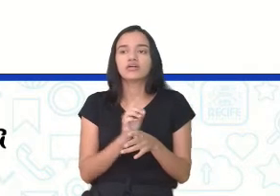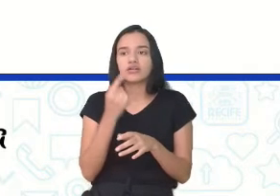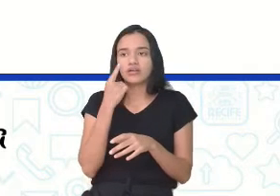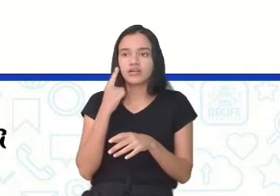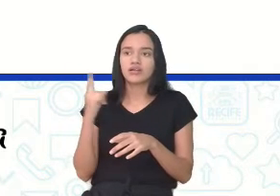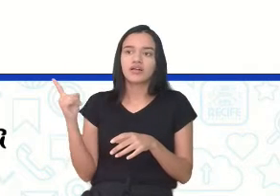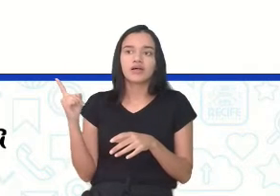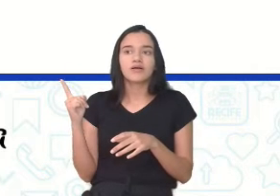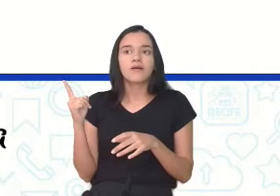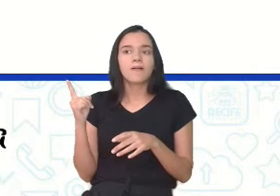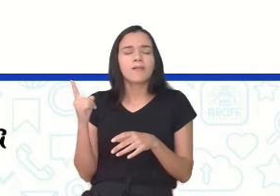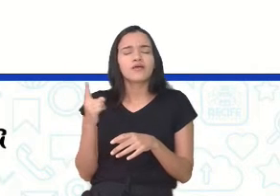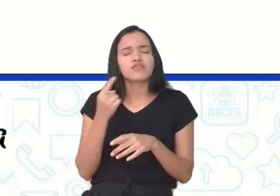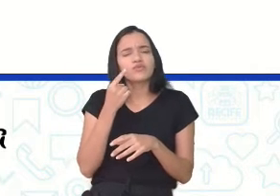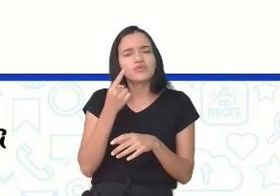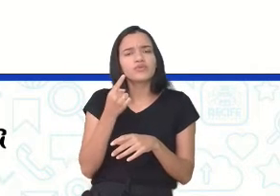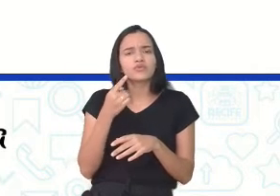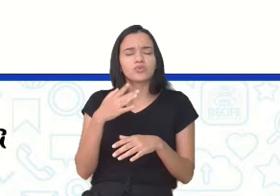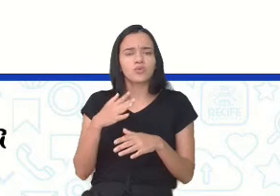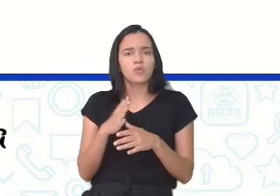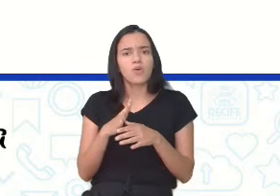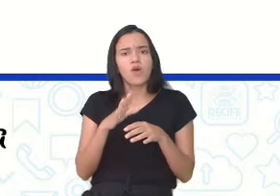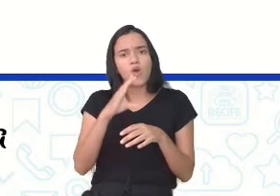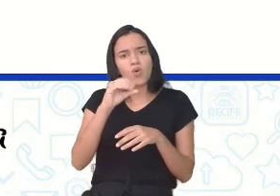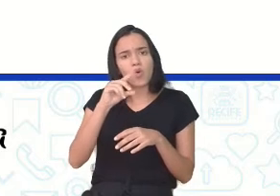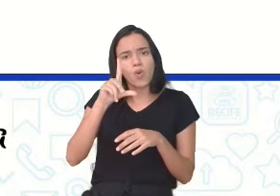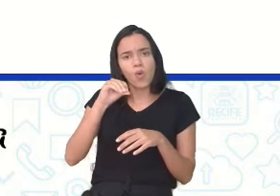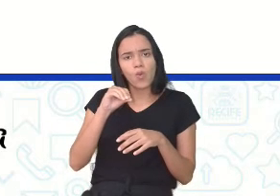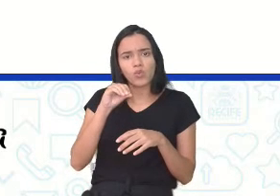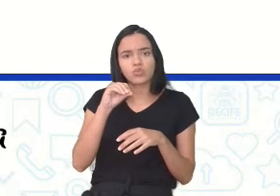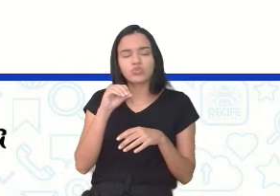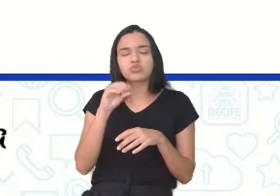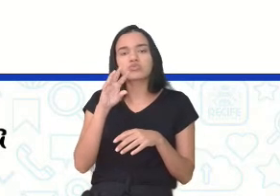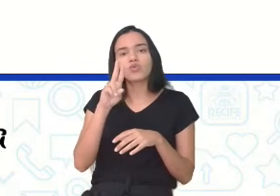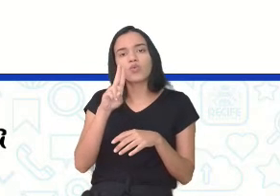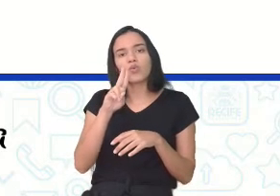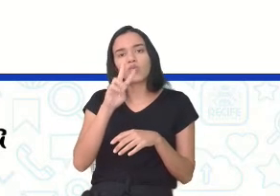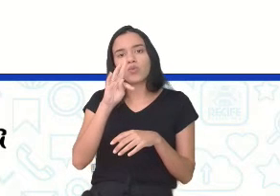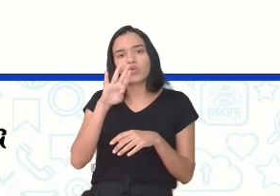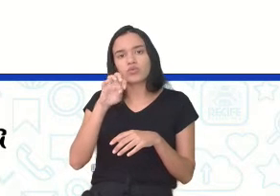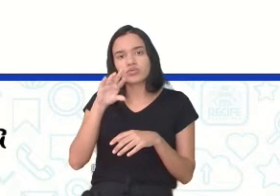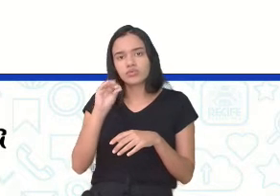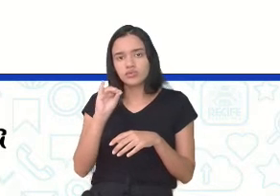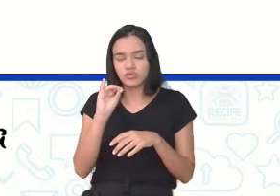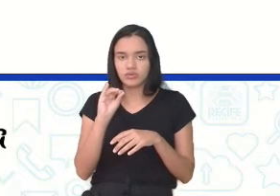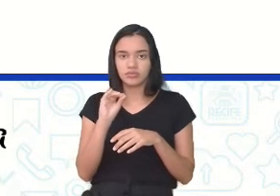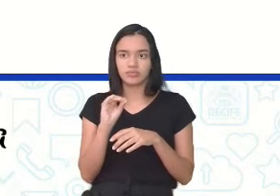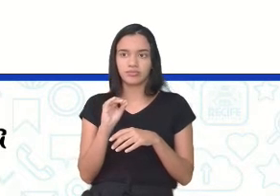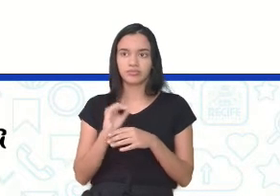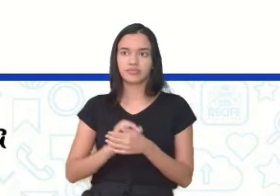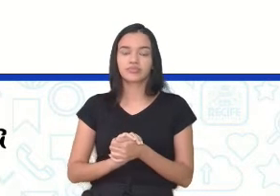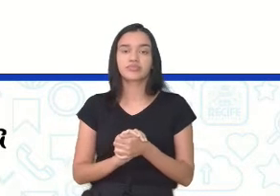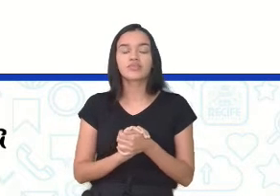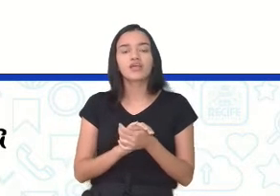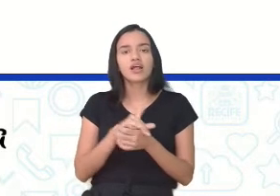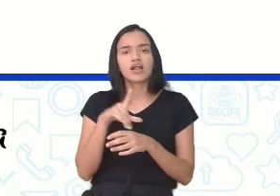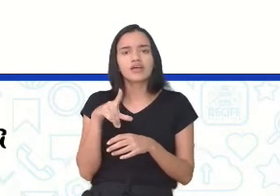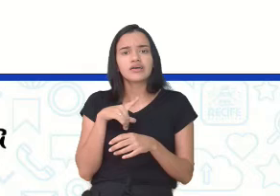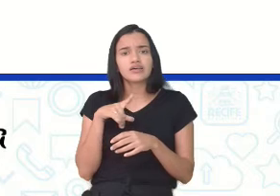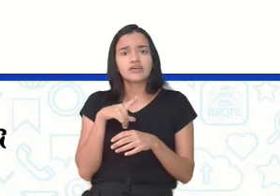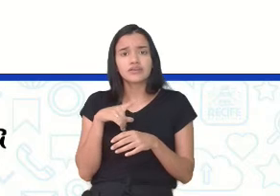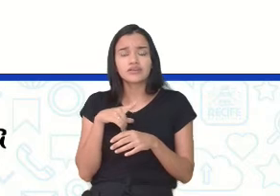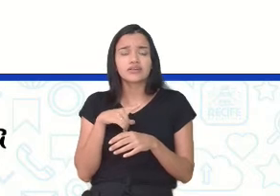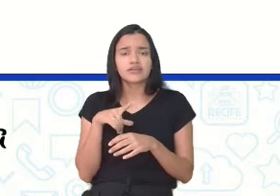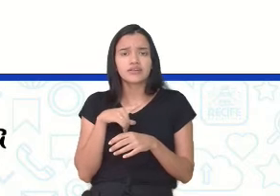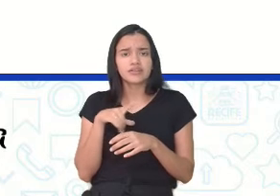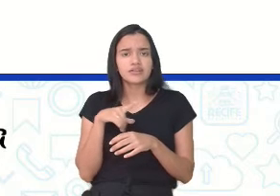do útero. Acho que vocês já viram falar muito em colo do útero, né? Também chamado de cervix ou cervix. O corpo do